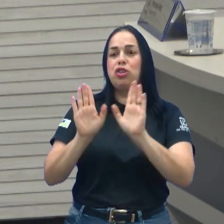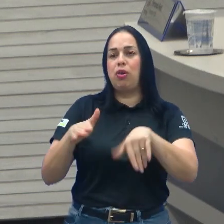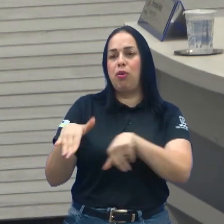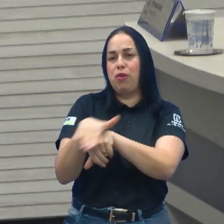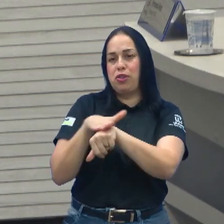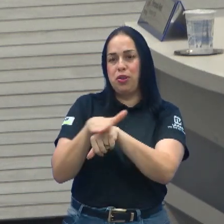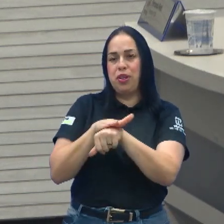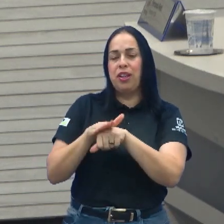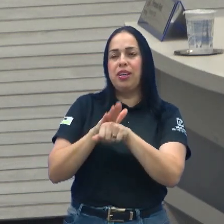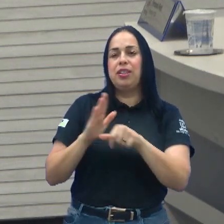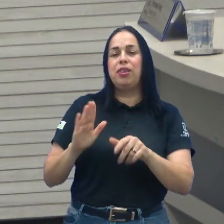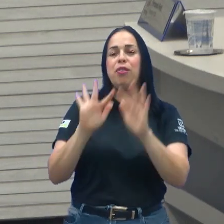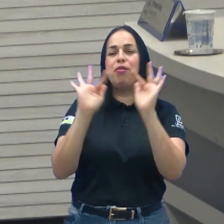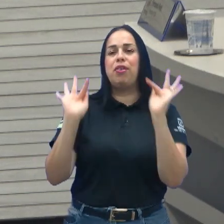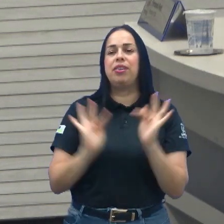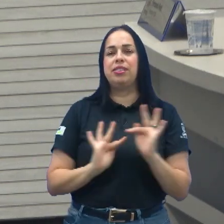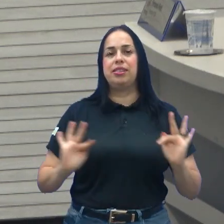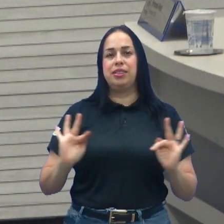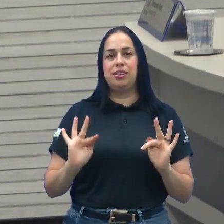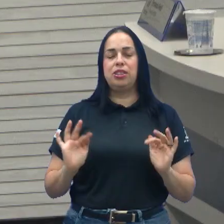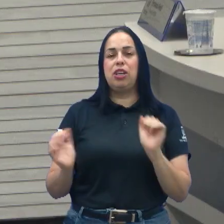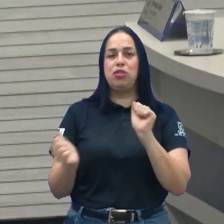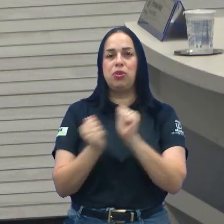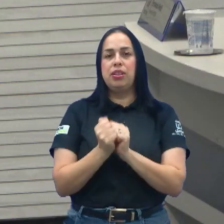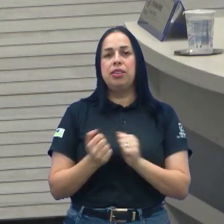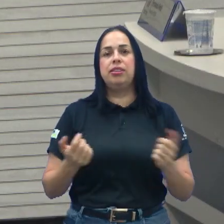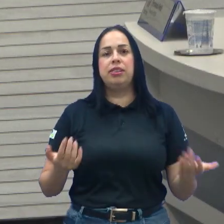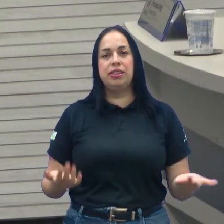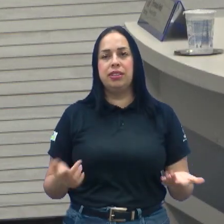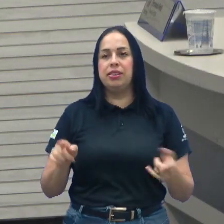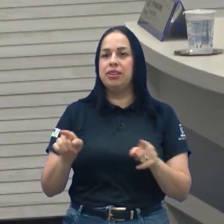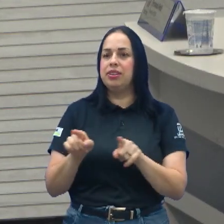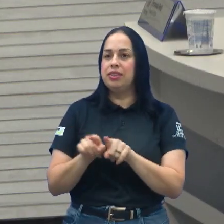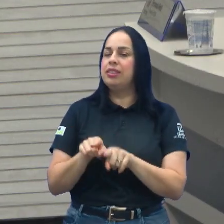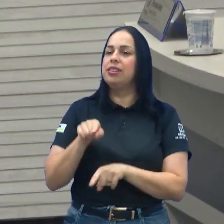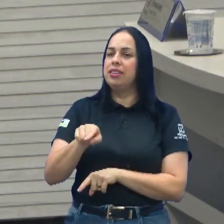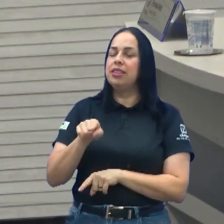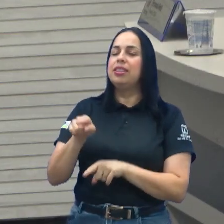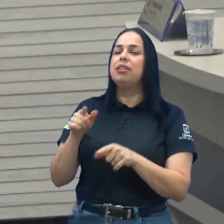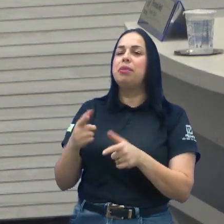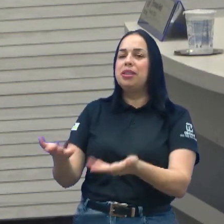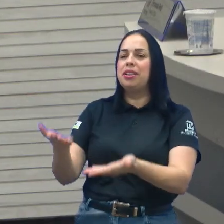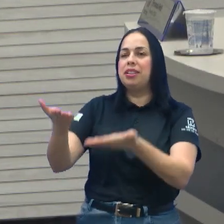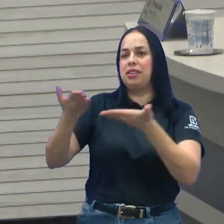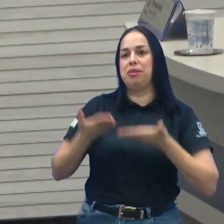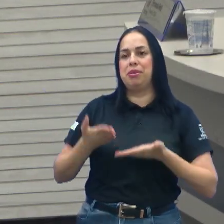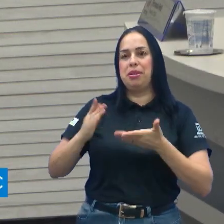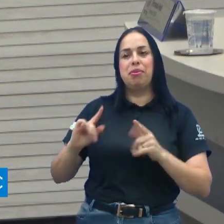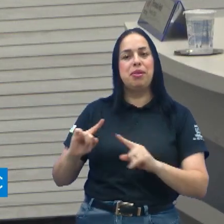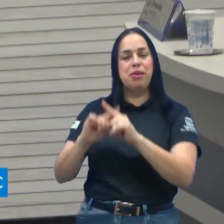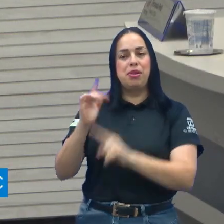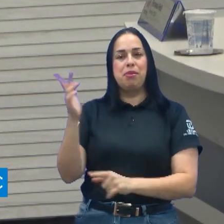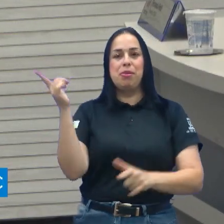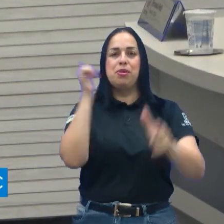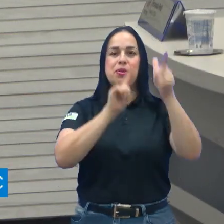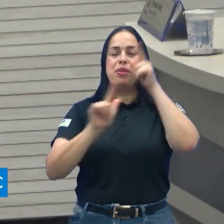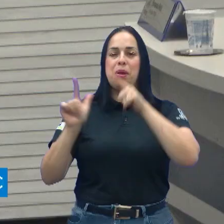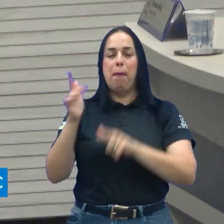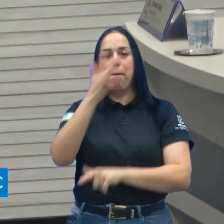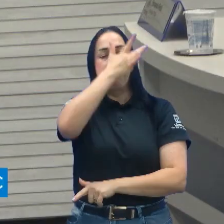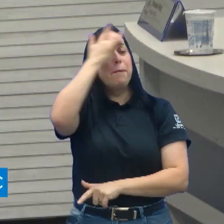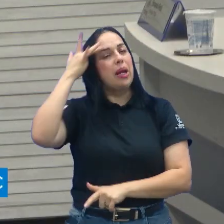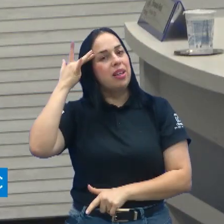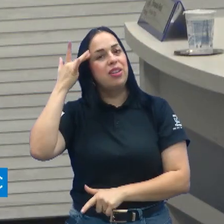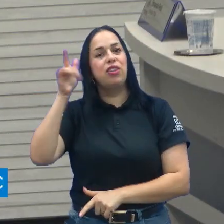fico muito feliz de estar dentro desse parlamento aqui e poder reconhecer campeões, iniciativas, pessoas com o